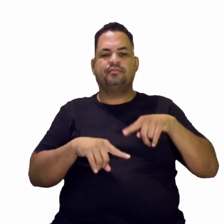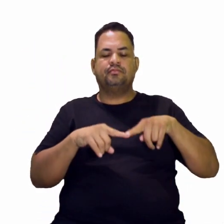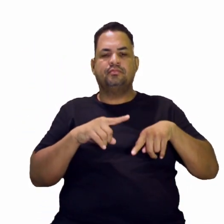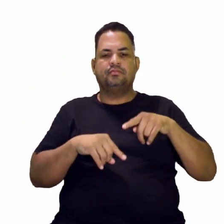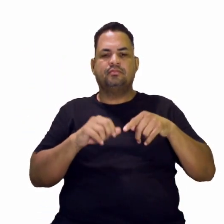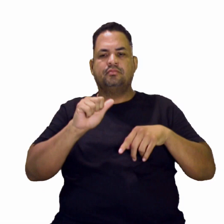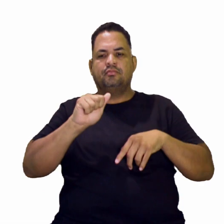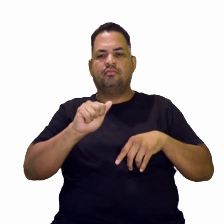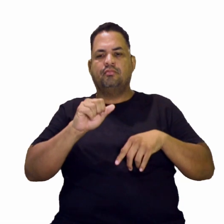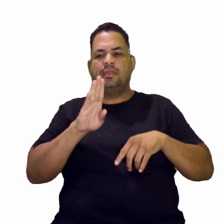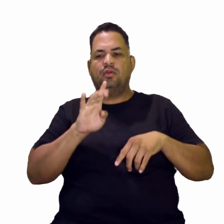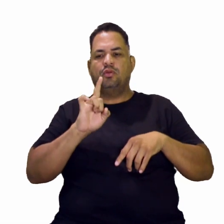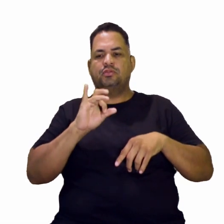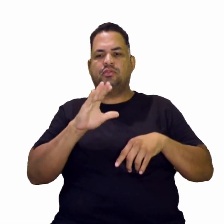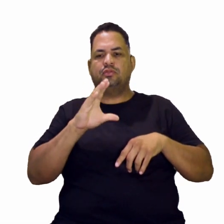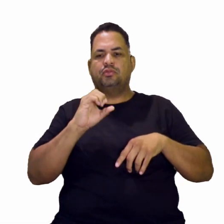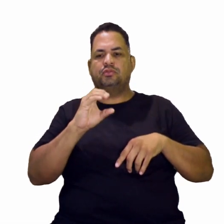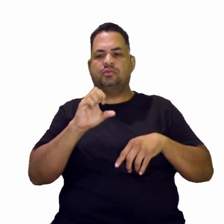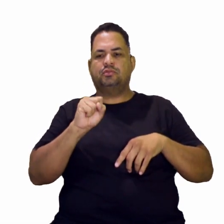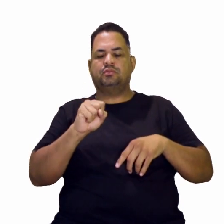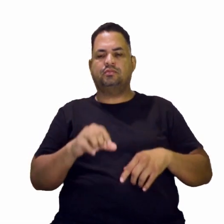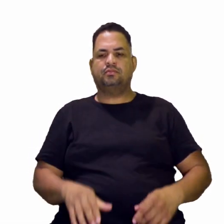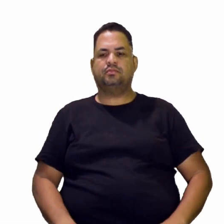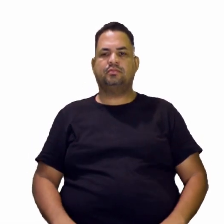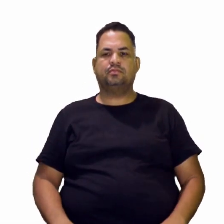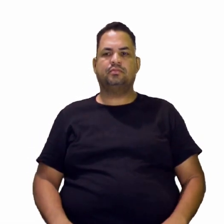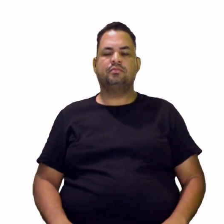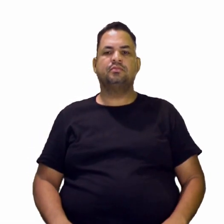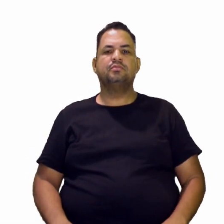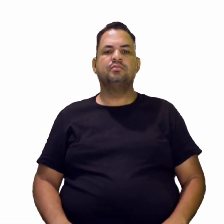componentes abióticos, tá bom?